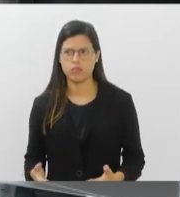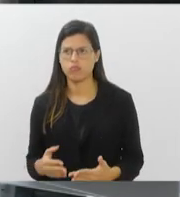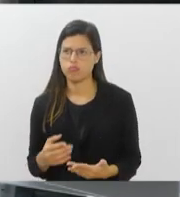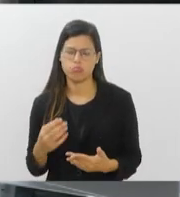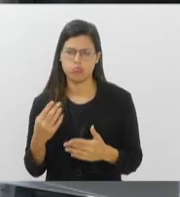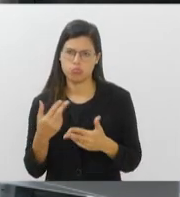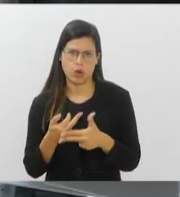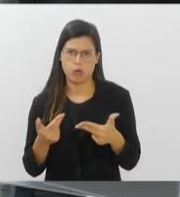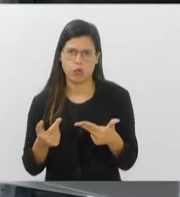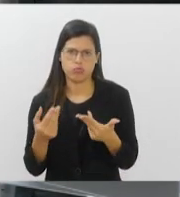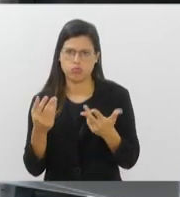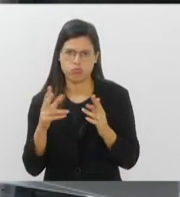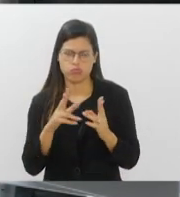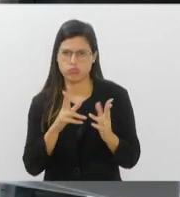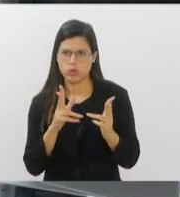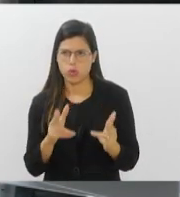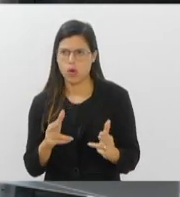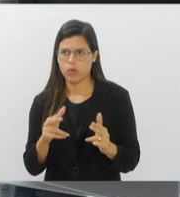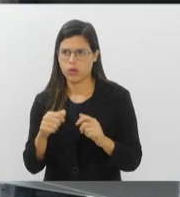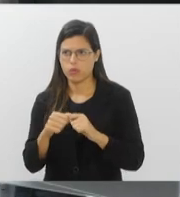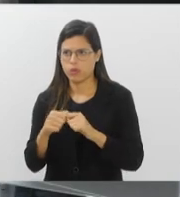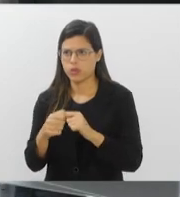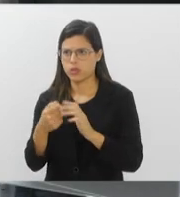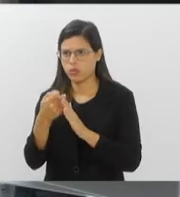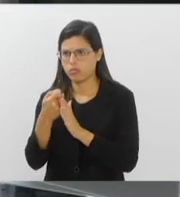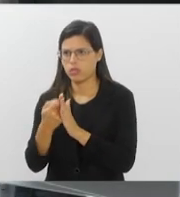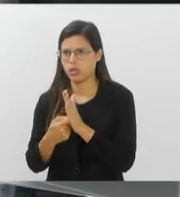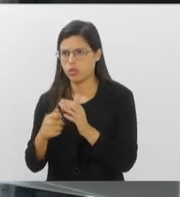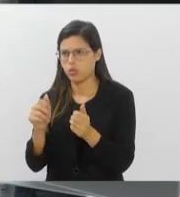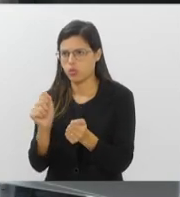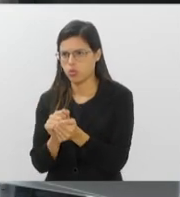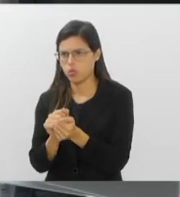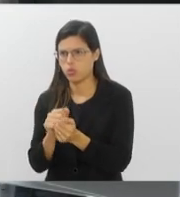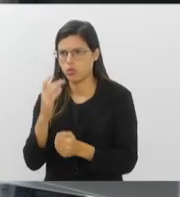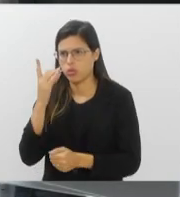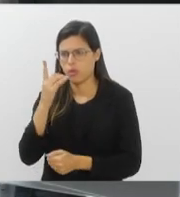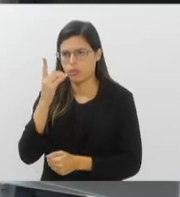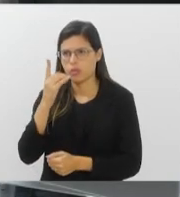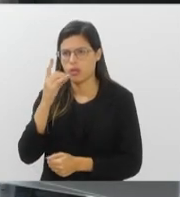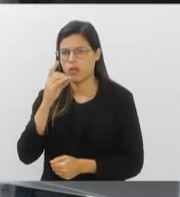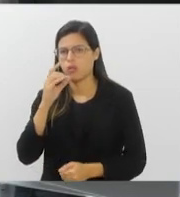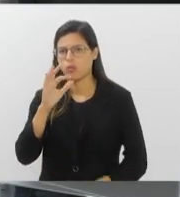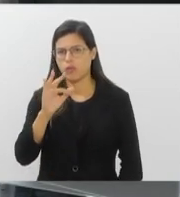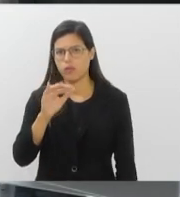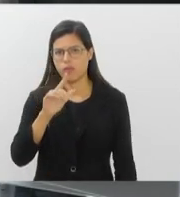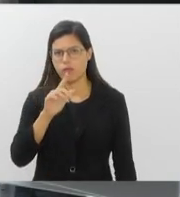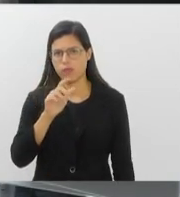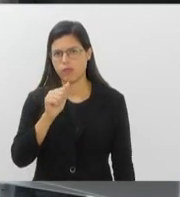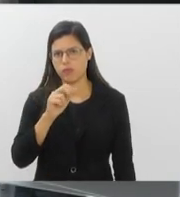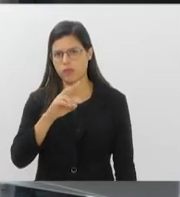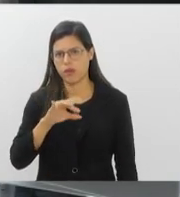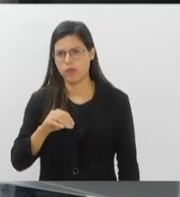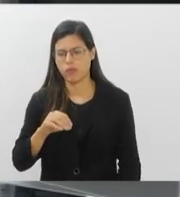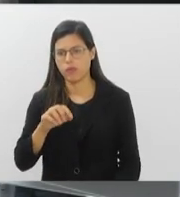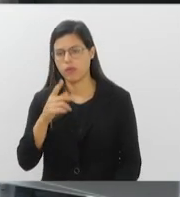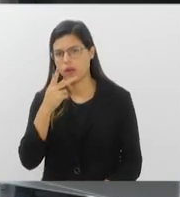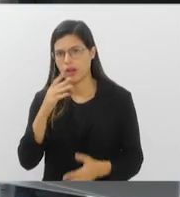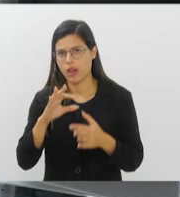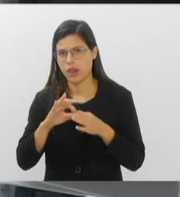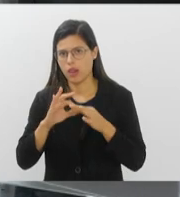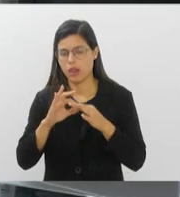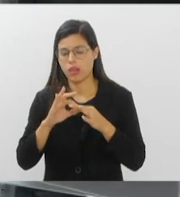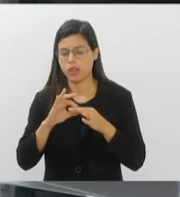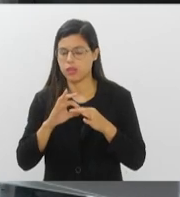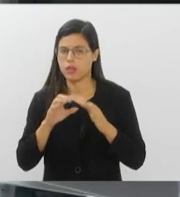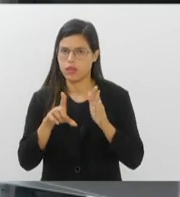sentido, que eu construiria com Vossa Excelência o texto, deputado Serafim. Tá bom. E quando o deputado Serafim se refere que a lei é autorizativa, no artigo